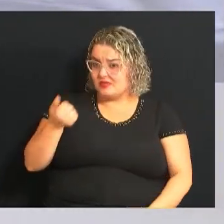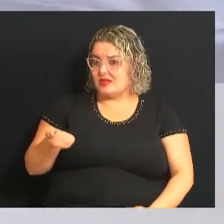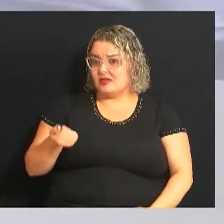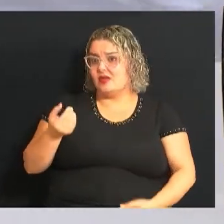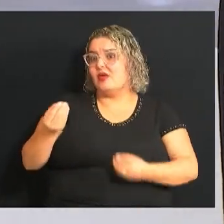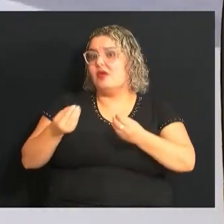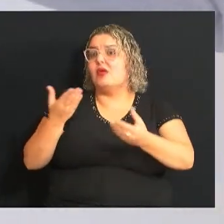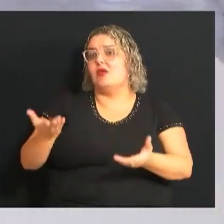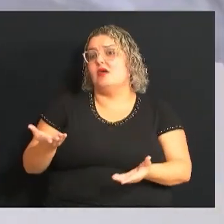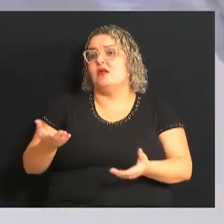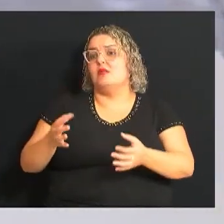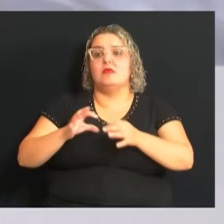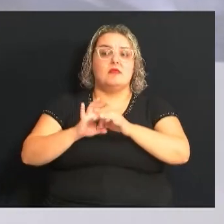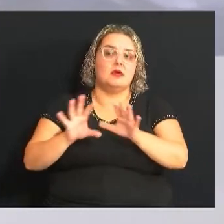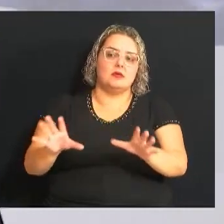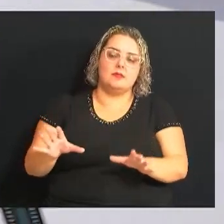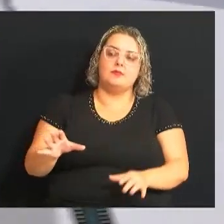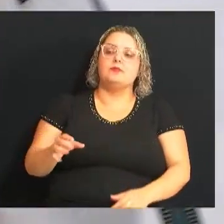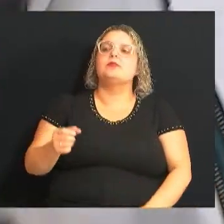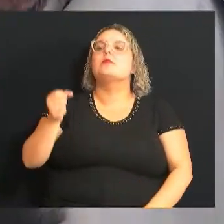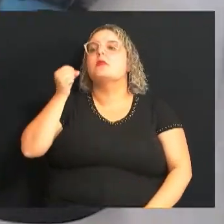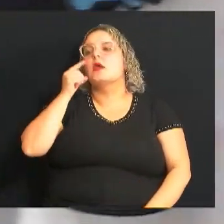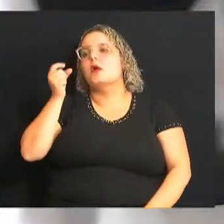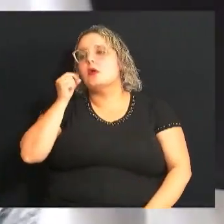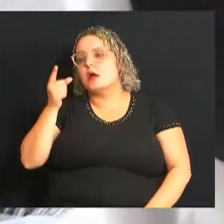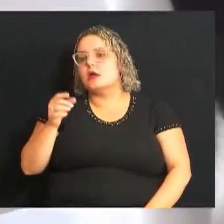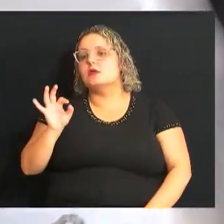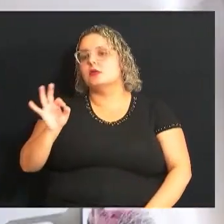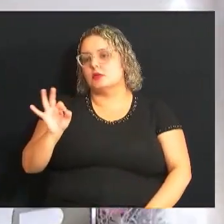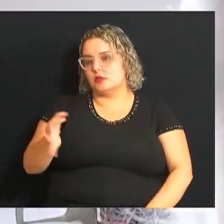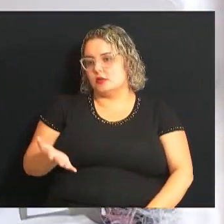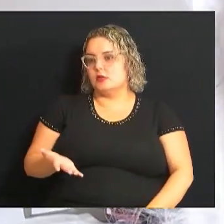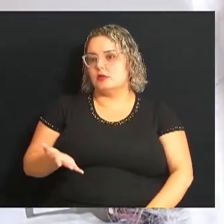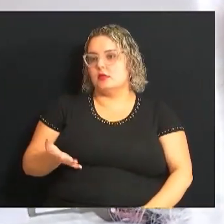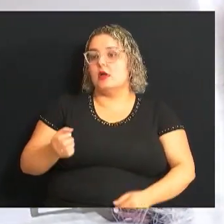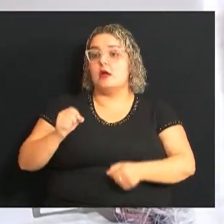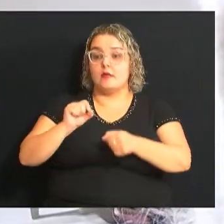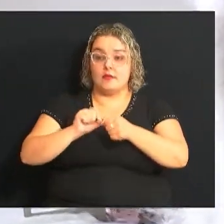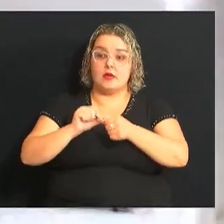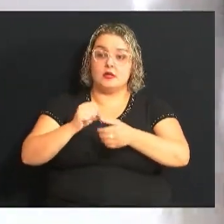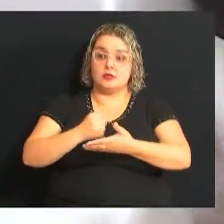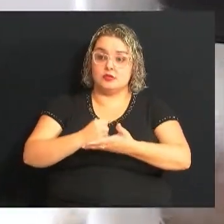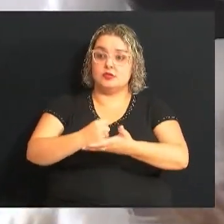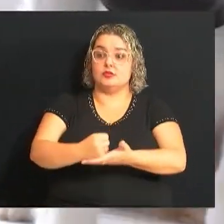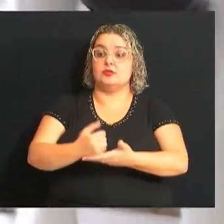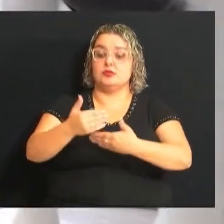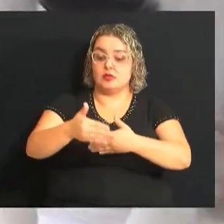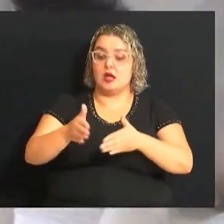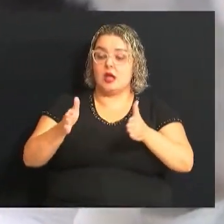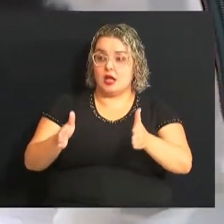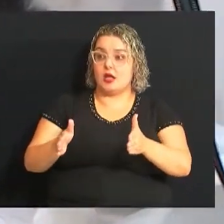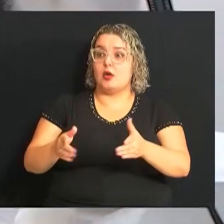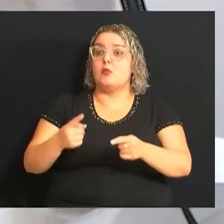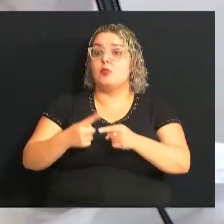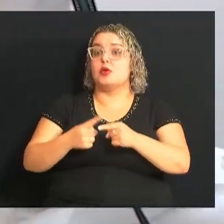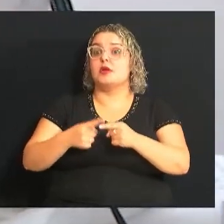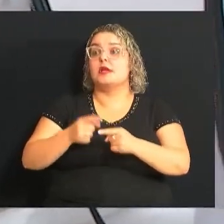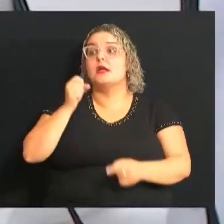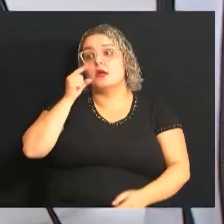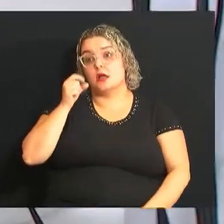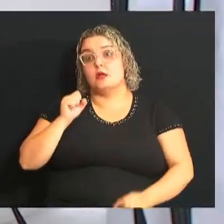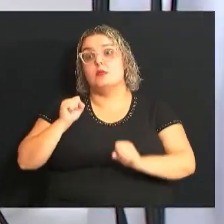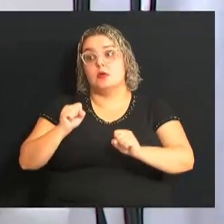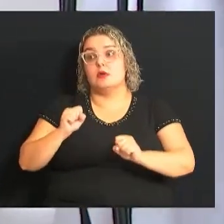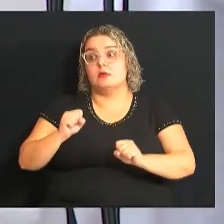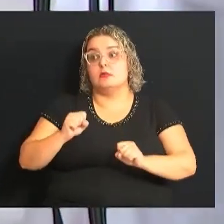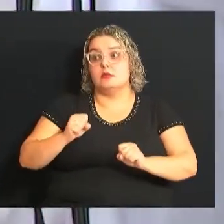vai solto? O gato, o ideal é que ele faça o transporte sempre na caixa de transporte, porque gato, eles podem se assustar com